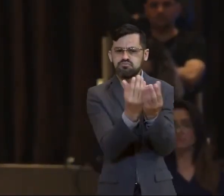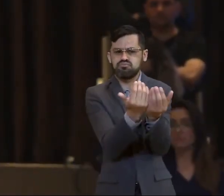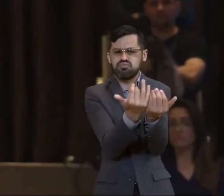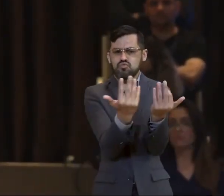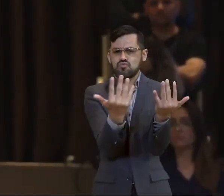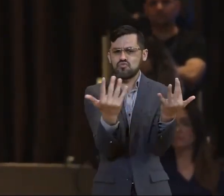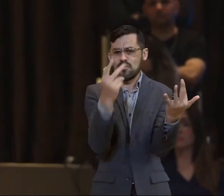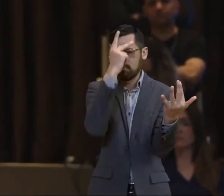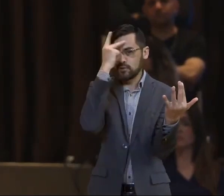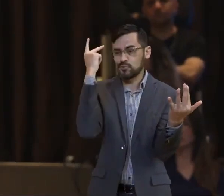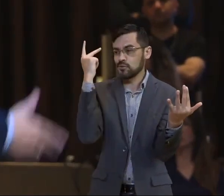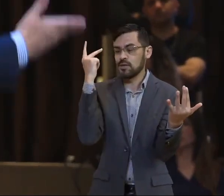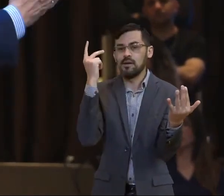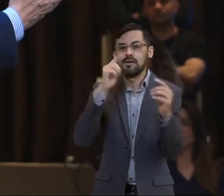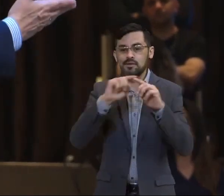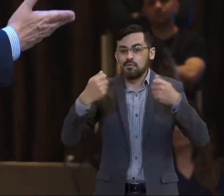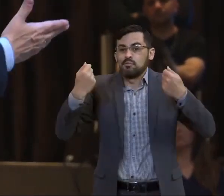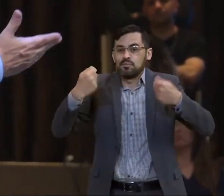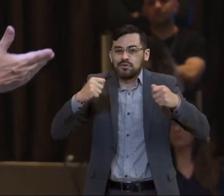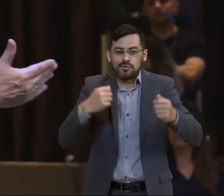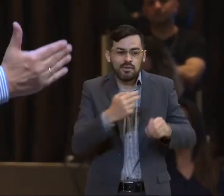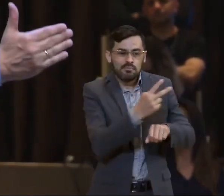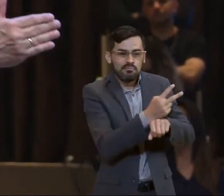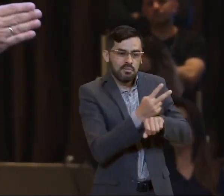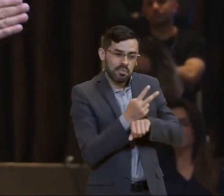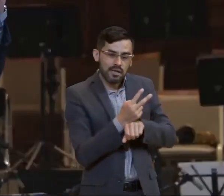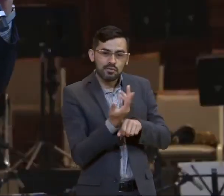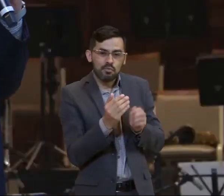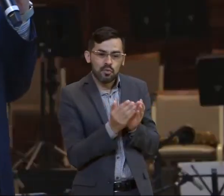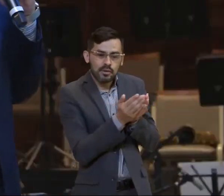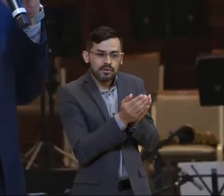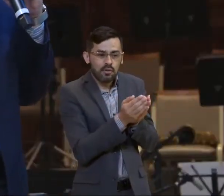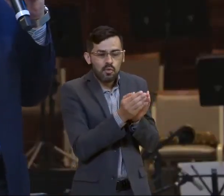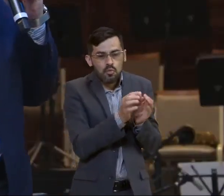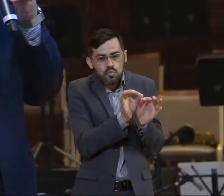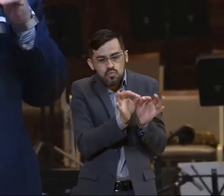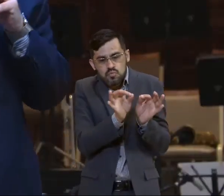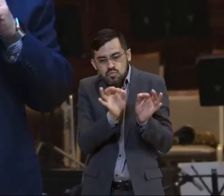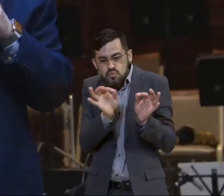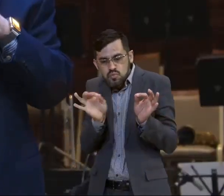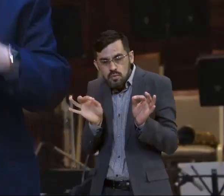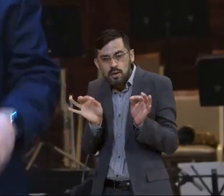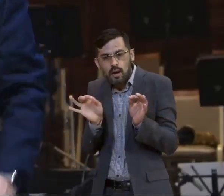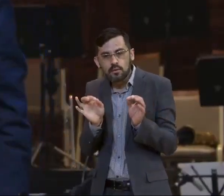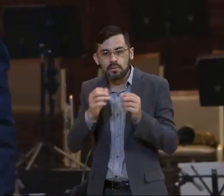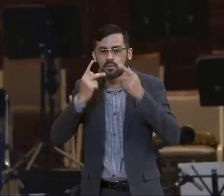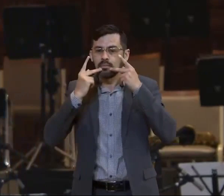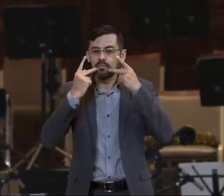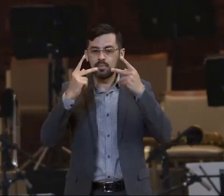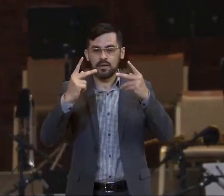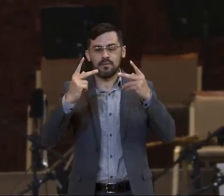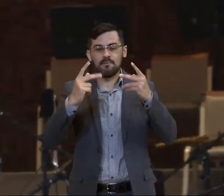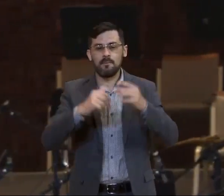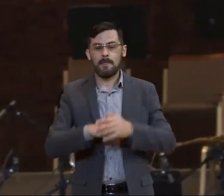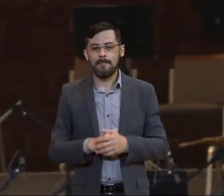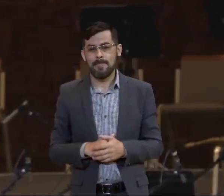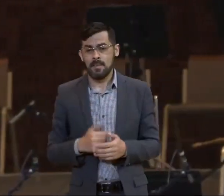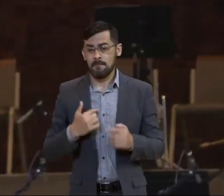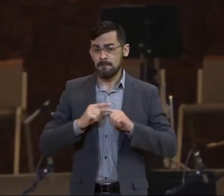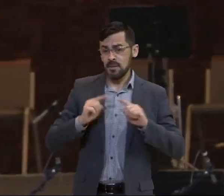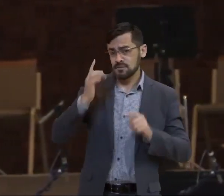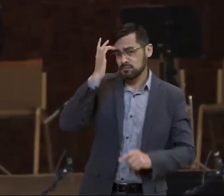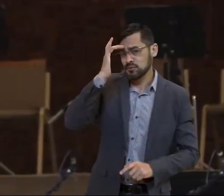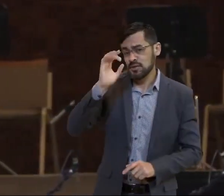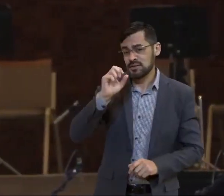aqui. E eu preciso que você afaste um pouquinho o seu barco para eu pregar. Eu não sei